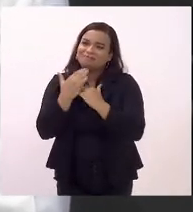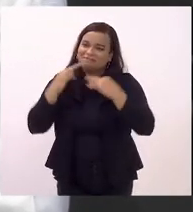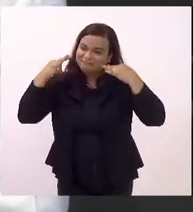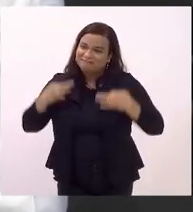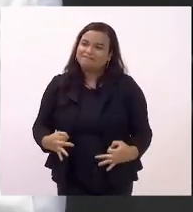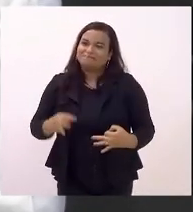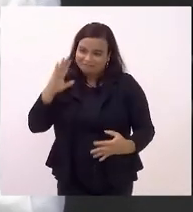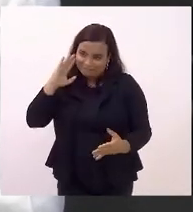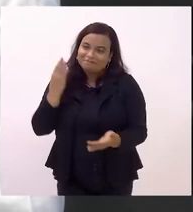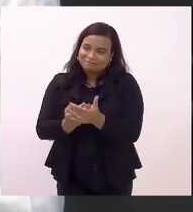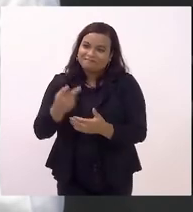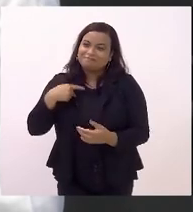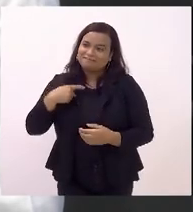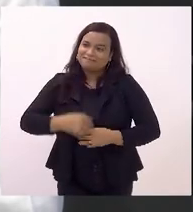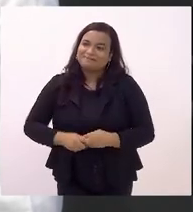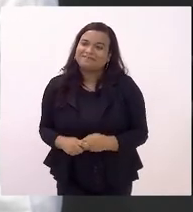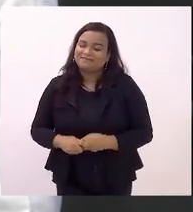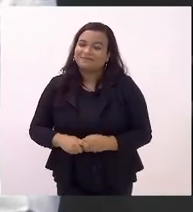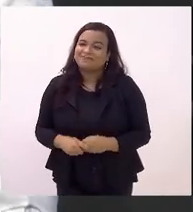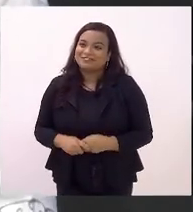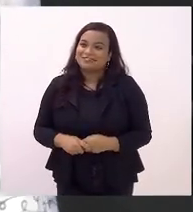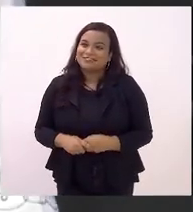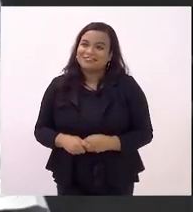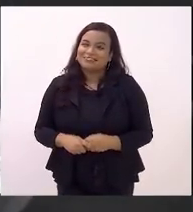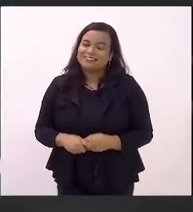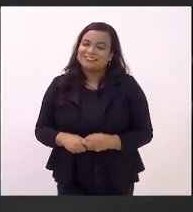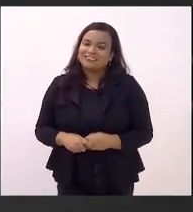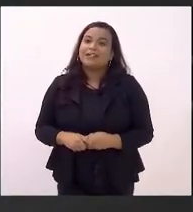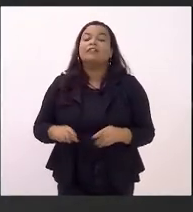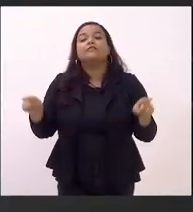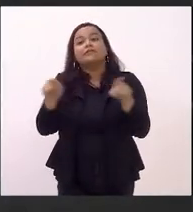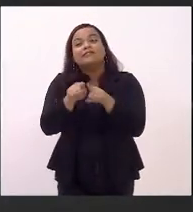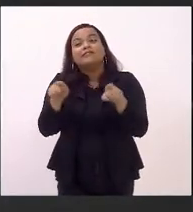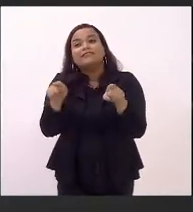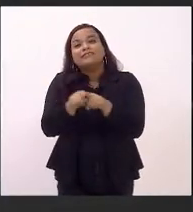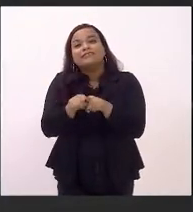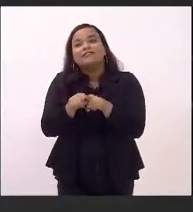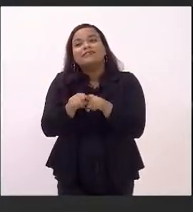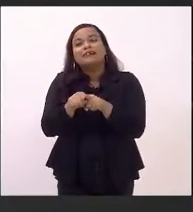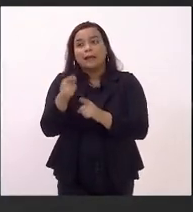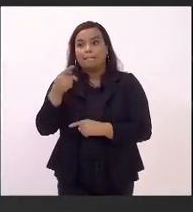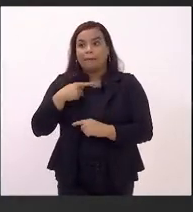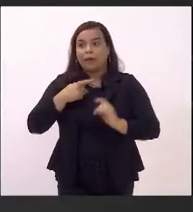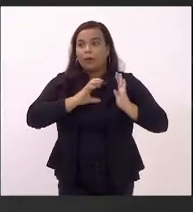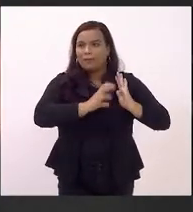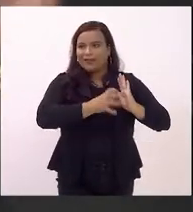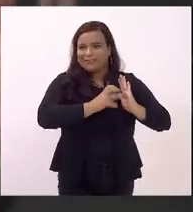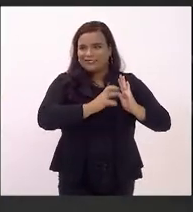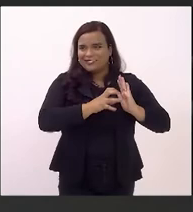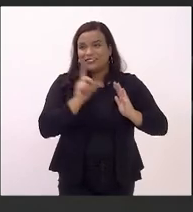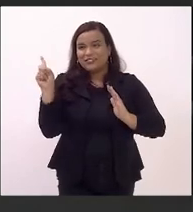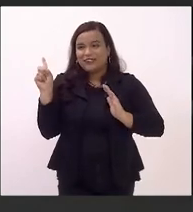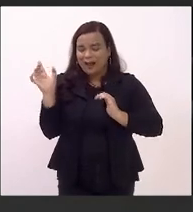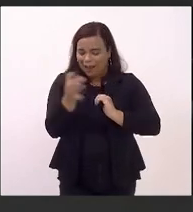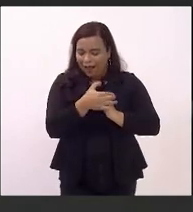Podem acreditar no que eu estou falando. E o meu partido, que me